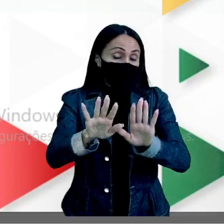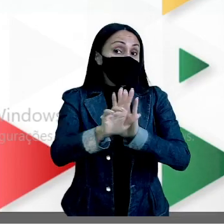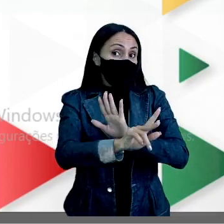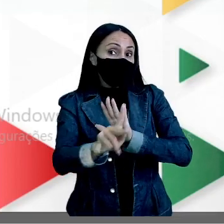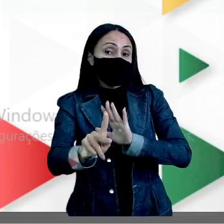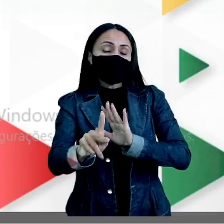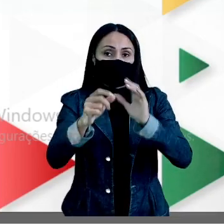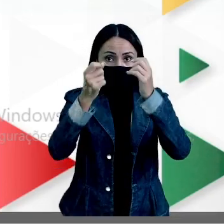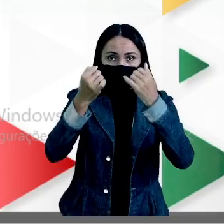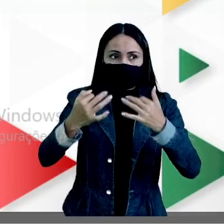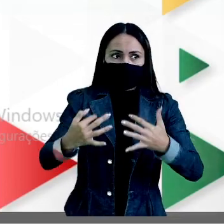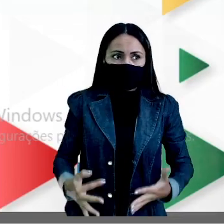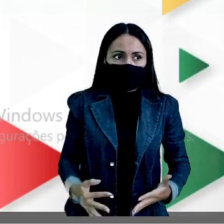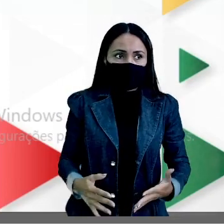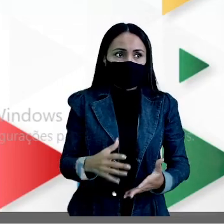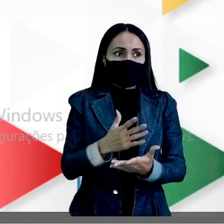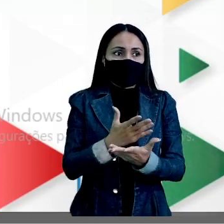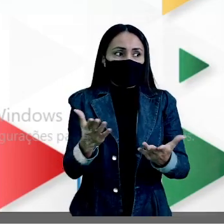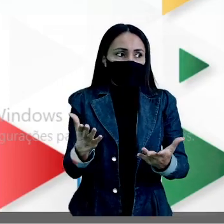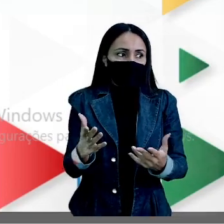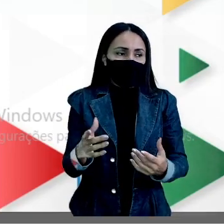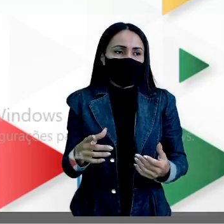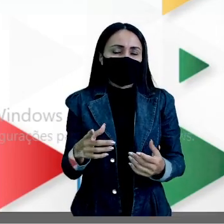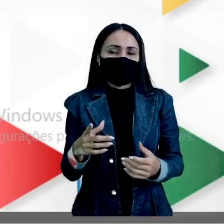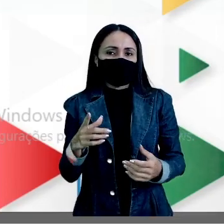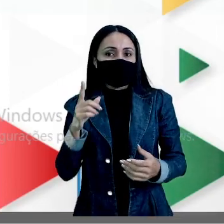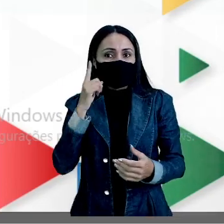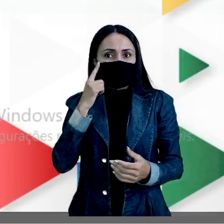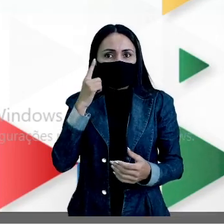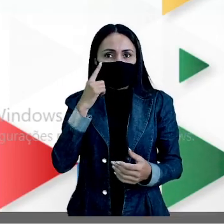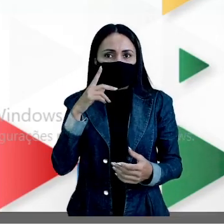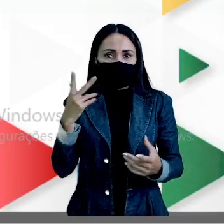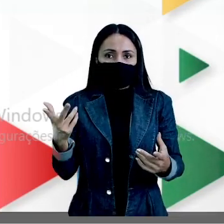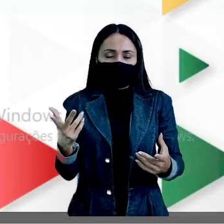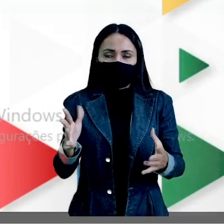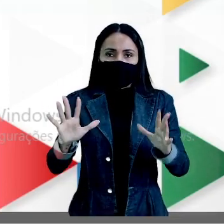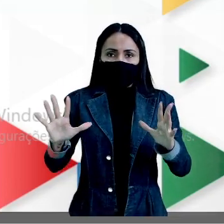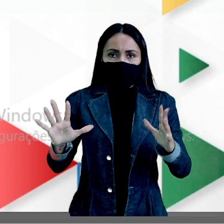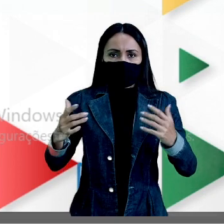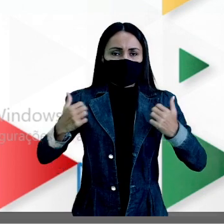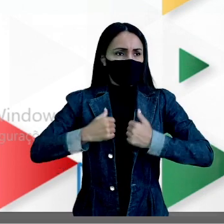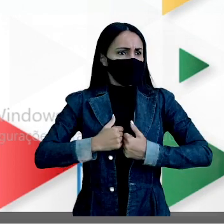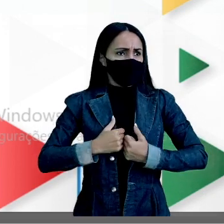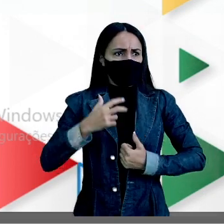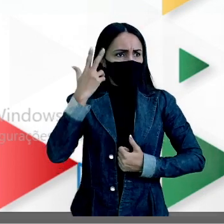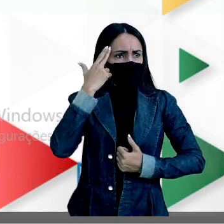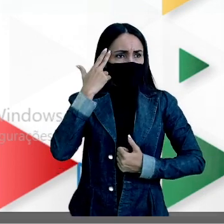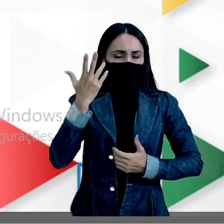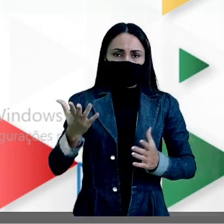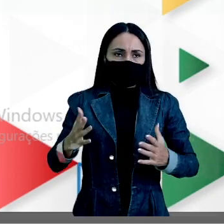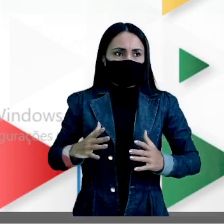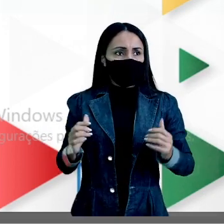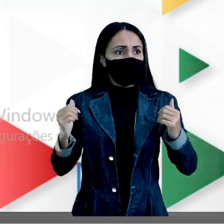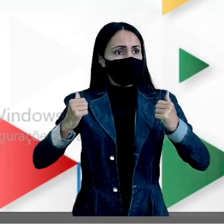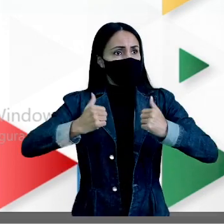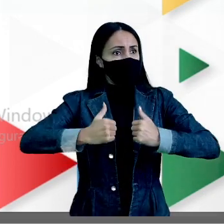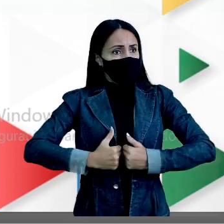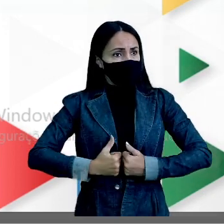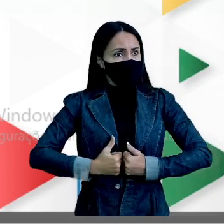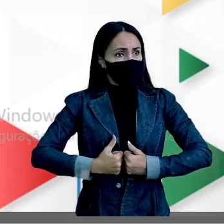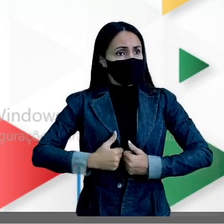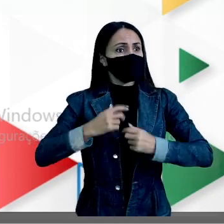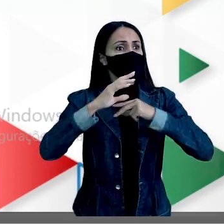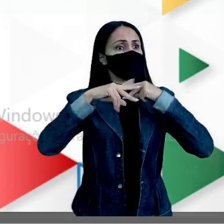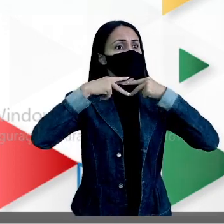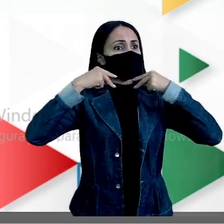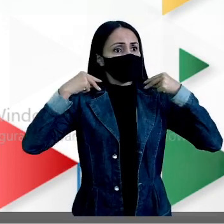falou, a indumentária dele, fraque, né? Interessante que ele não está de jeans, nem de camiseta polo, está de fraque, bem, é um galante, né? Isso